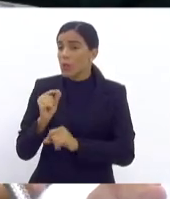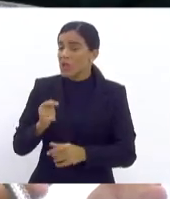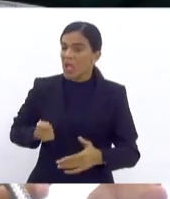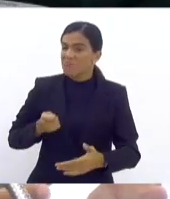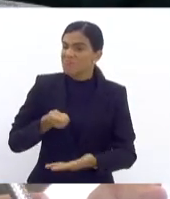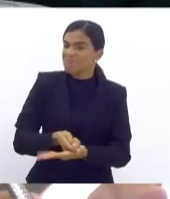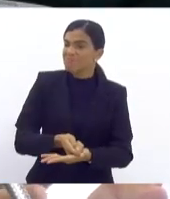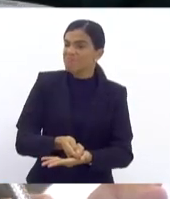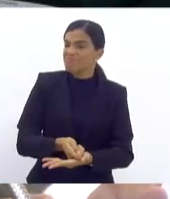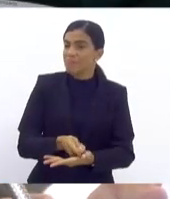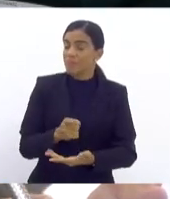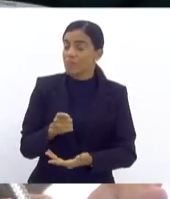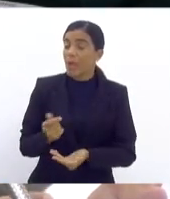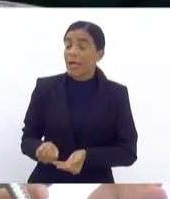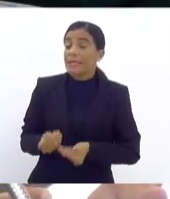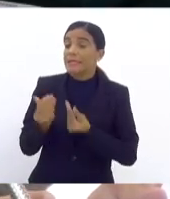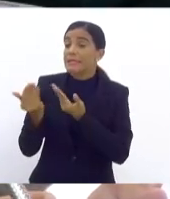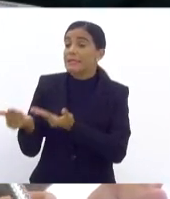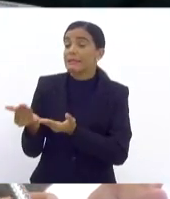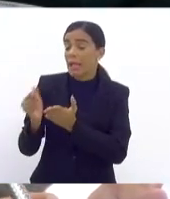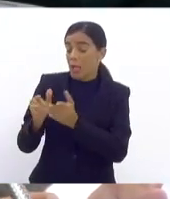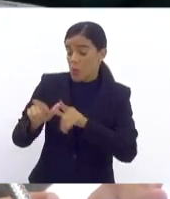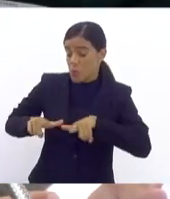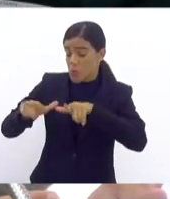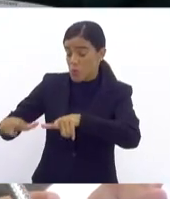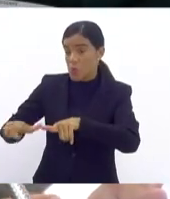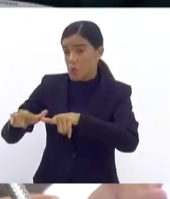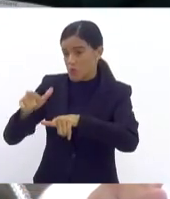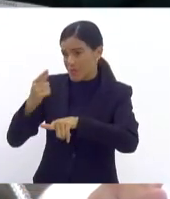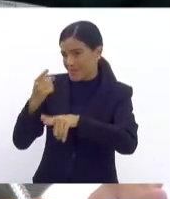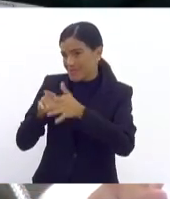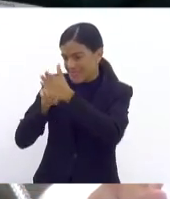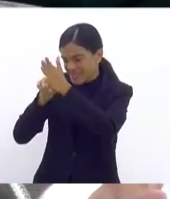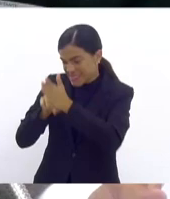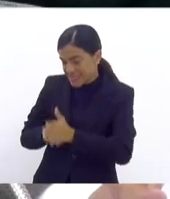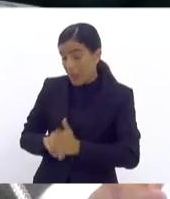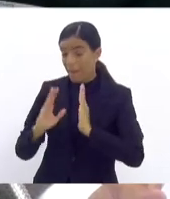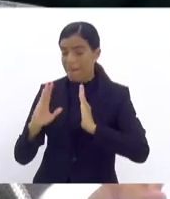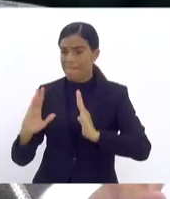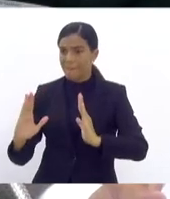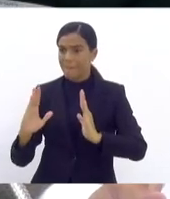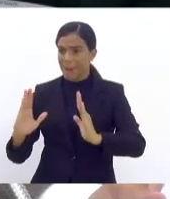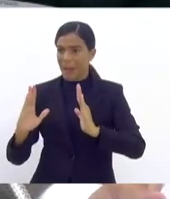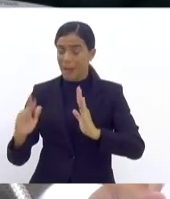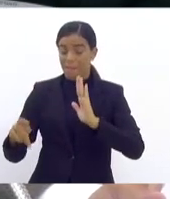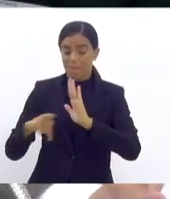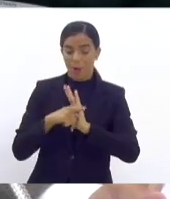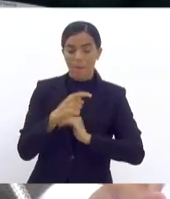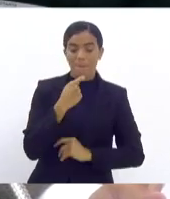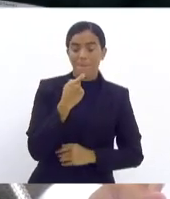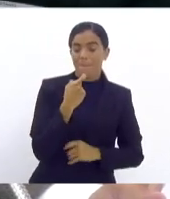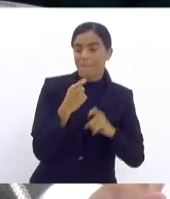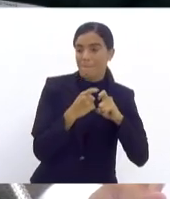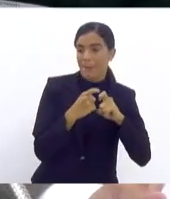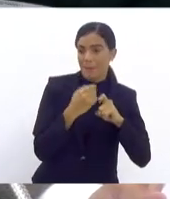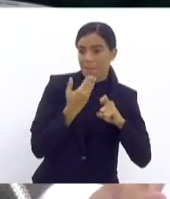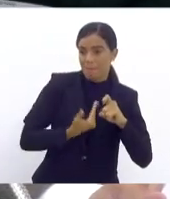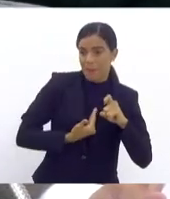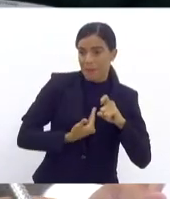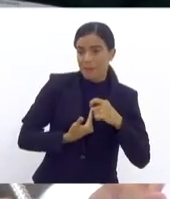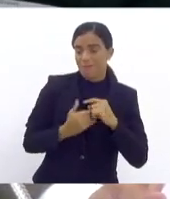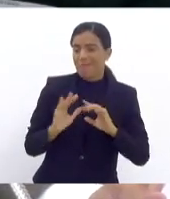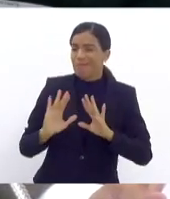aos laboratórios a entrega dos exames dentro do prazo estabelecido pelo médico. Eu estou